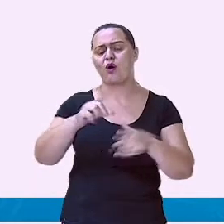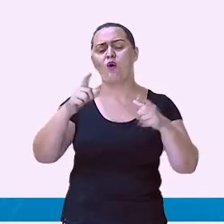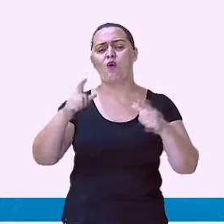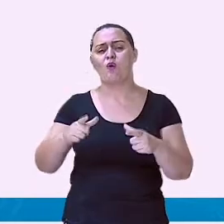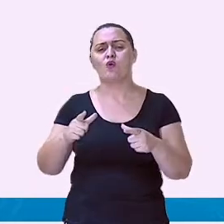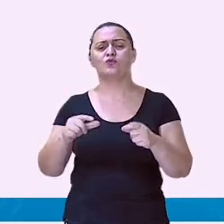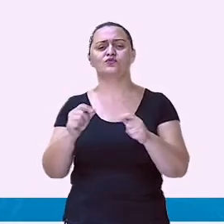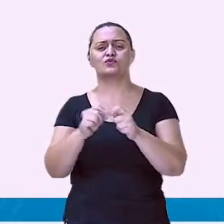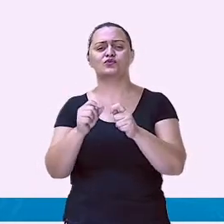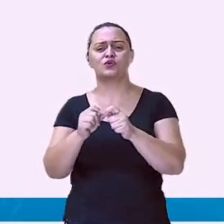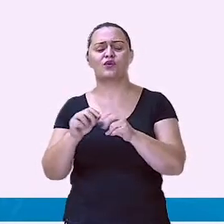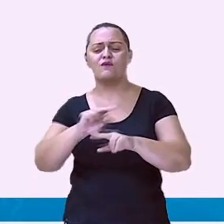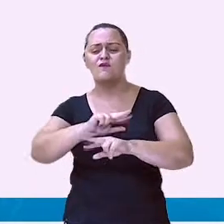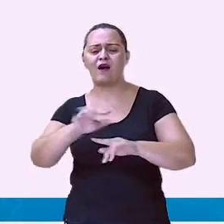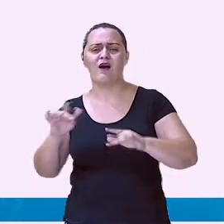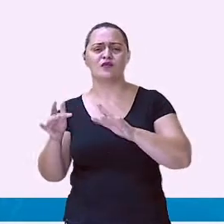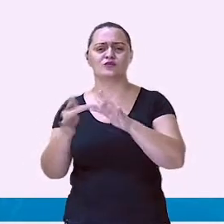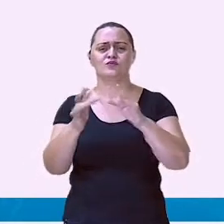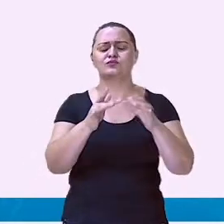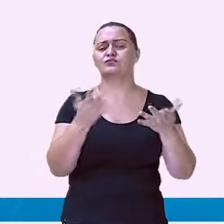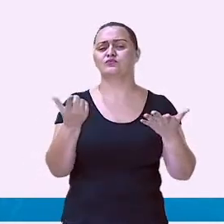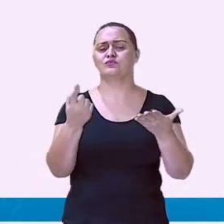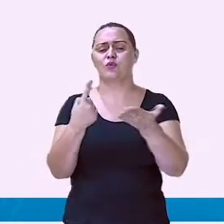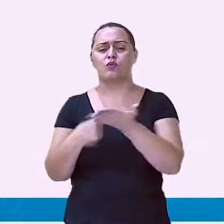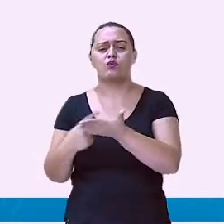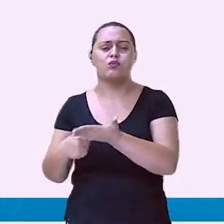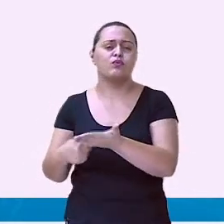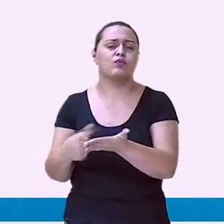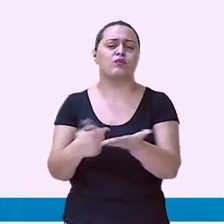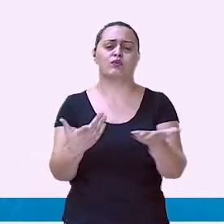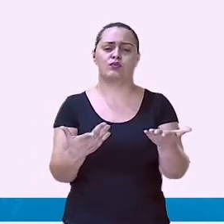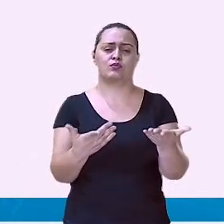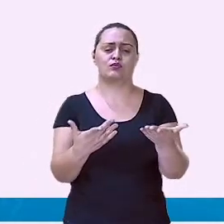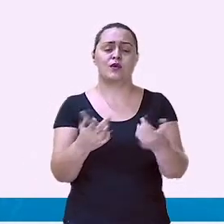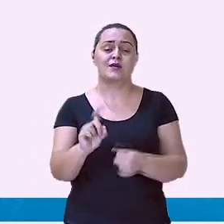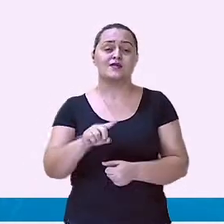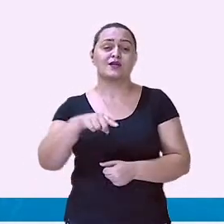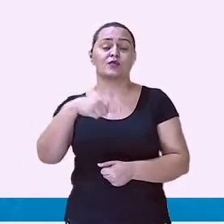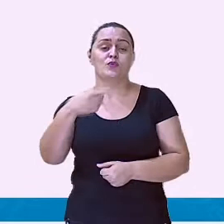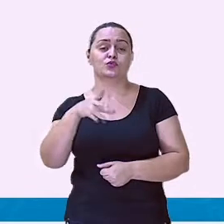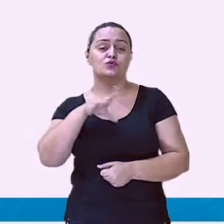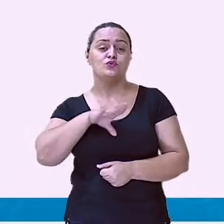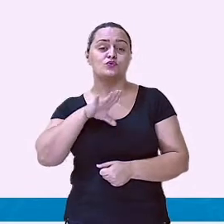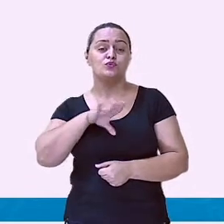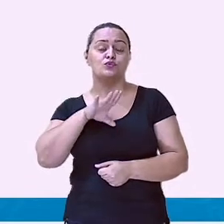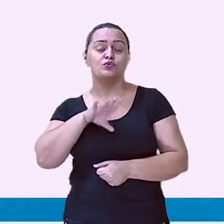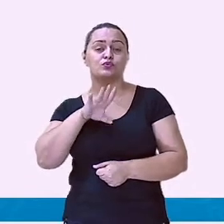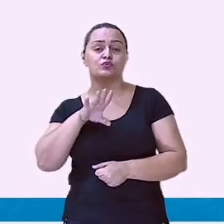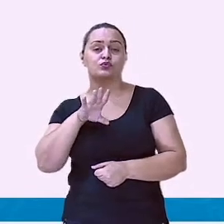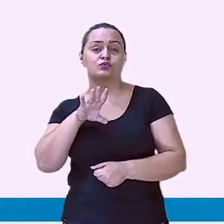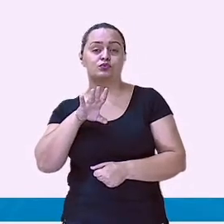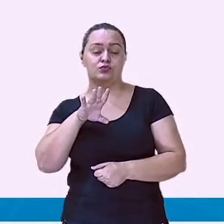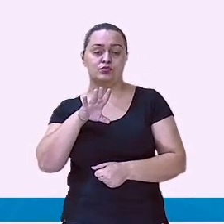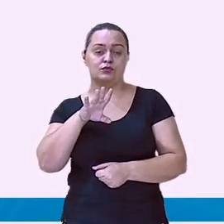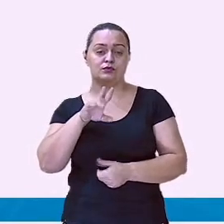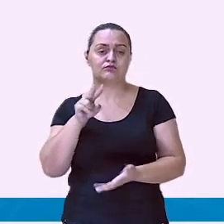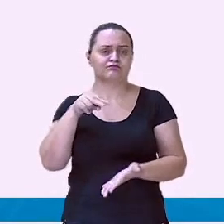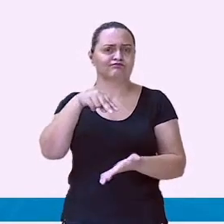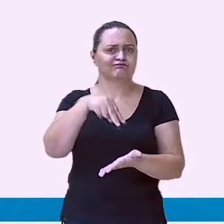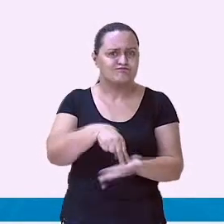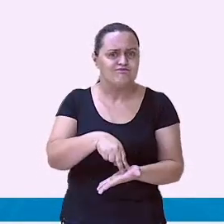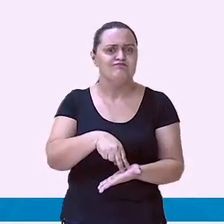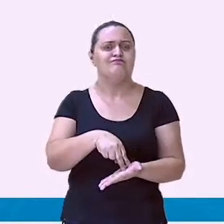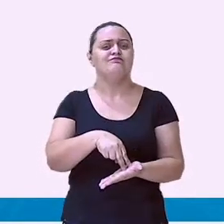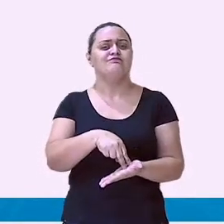para dividir o território. Mais tarde, as terras foram ocupadas pelos portugueses e